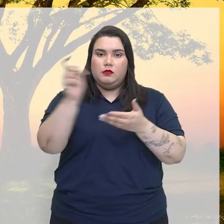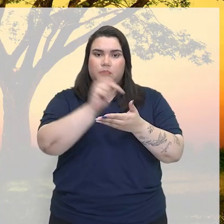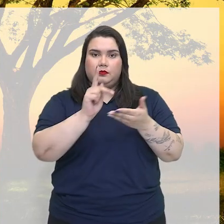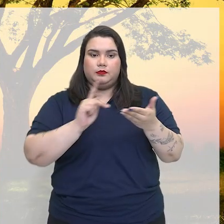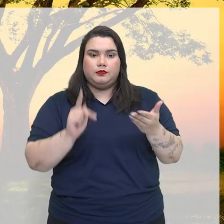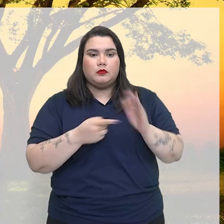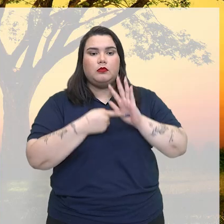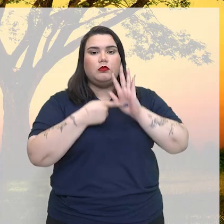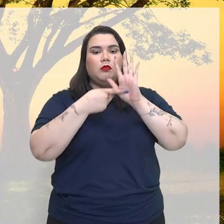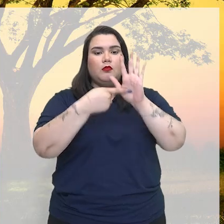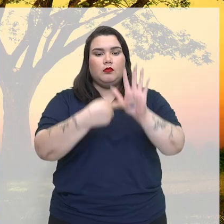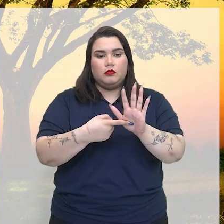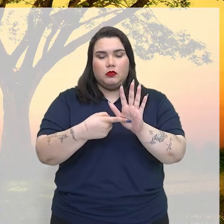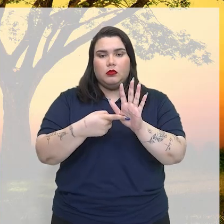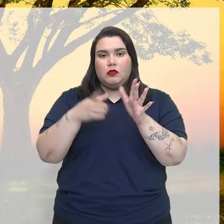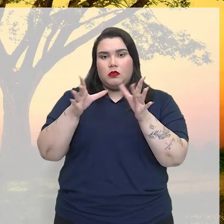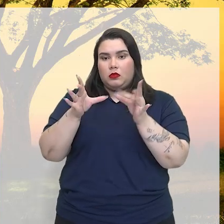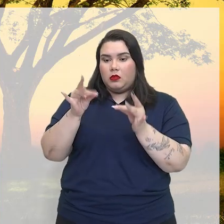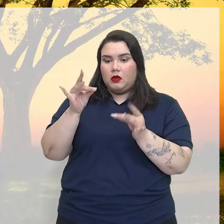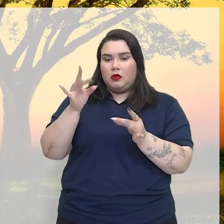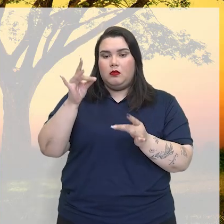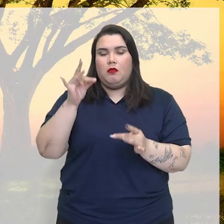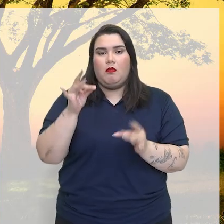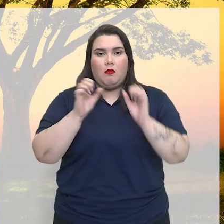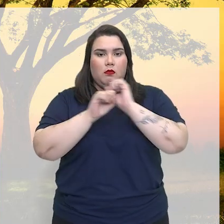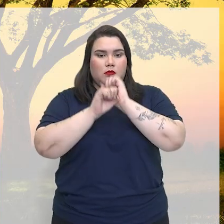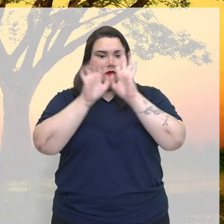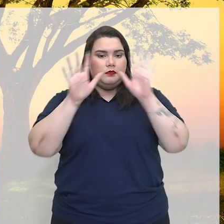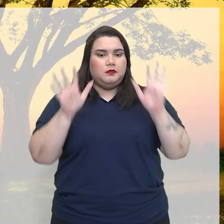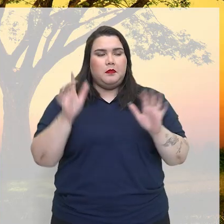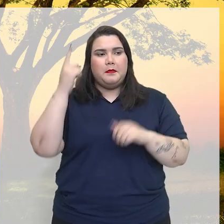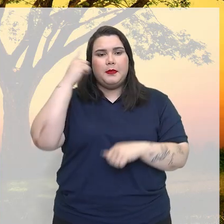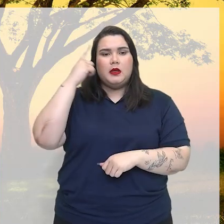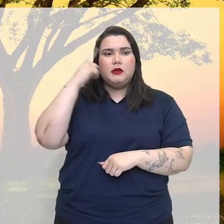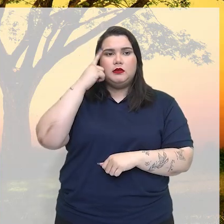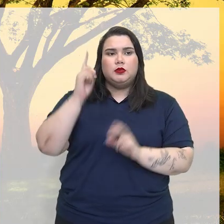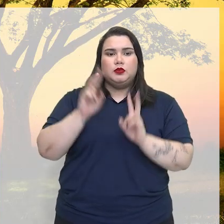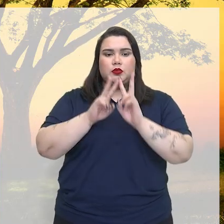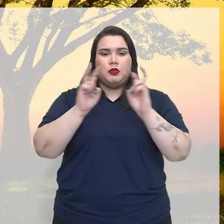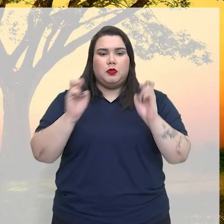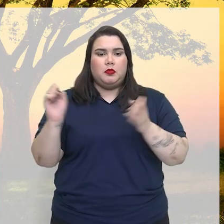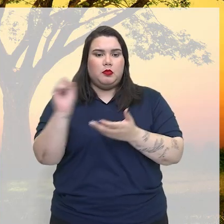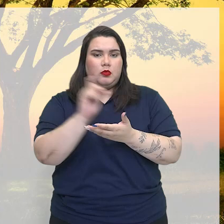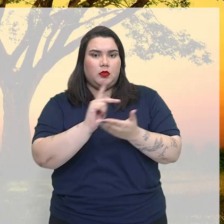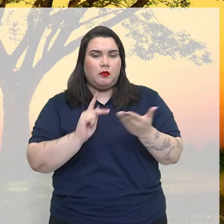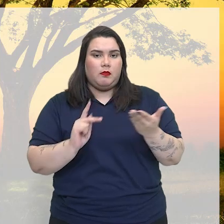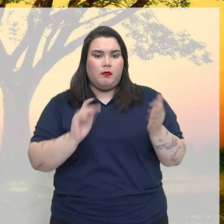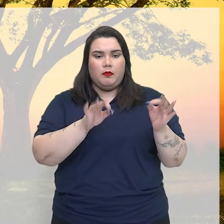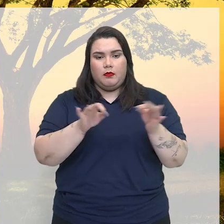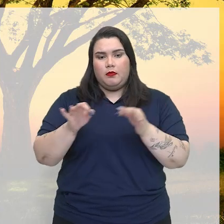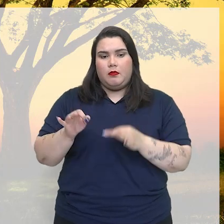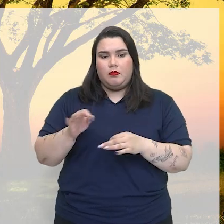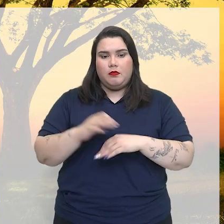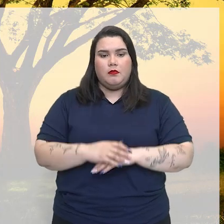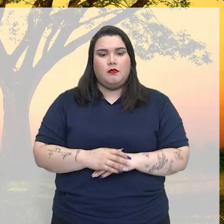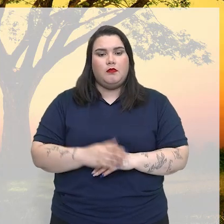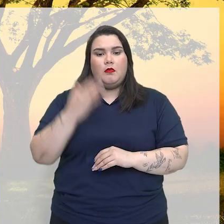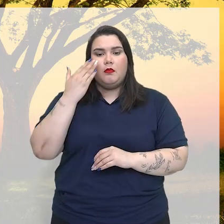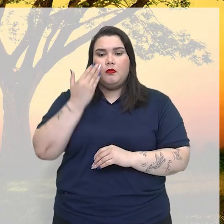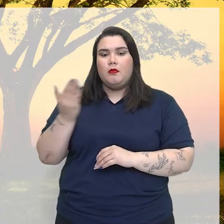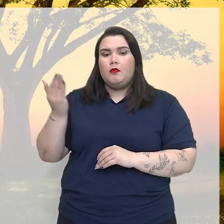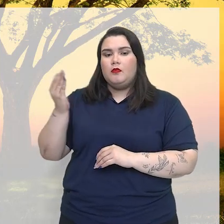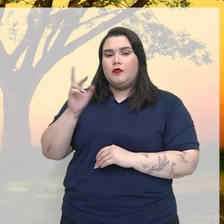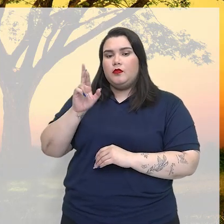nós podemos vê-lo com mais abrangência. Podemos pensar um pouco mais sobre ele, né? Então, olha aí,